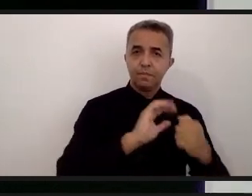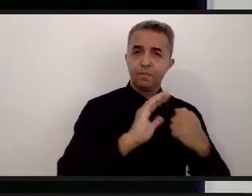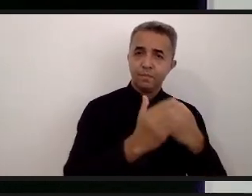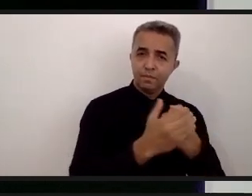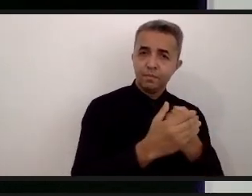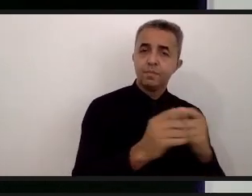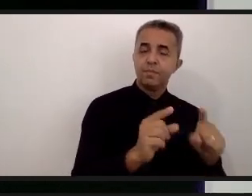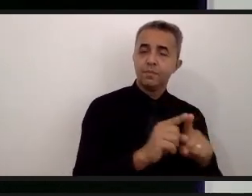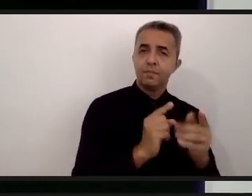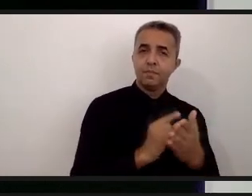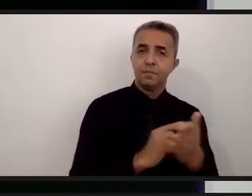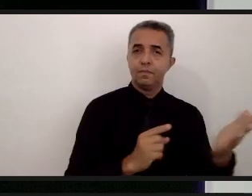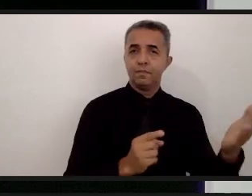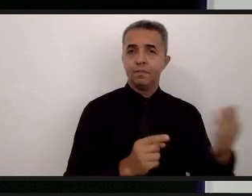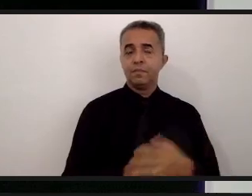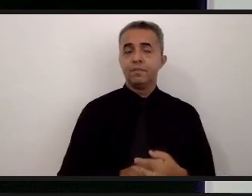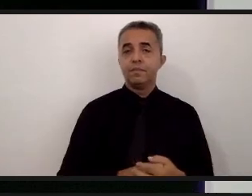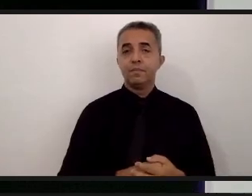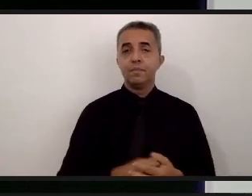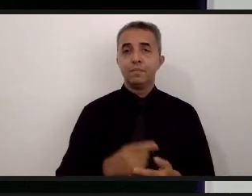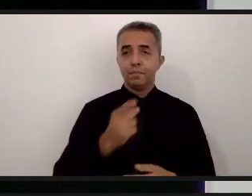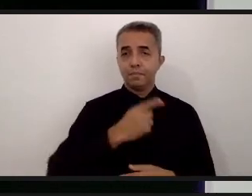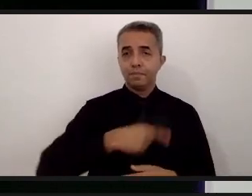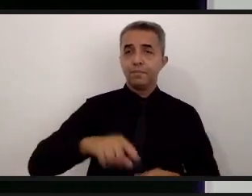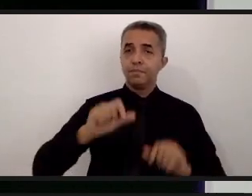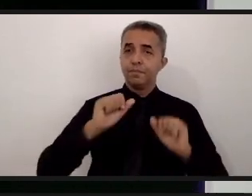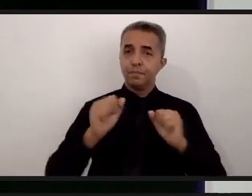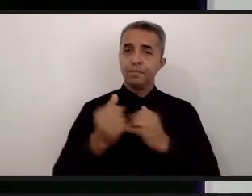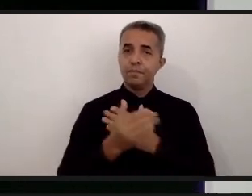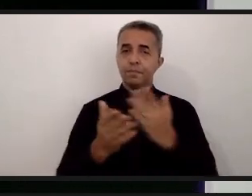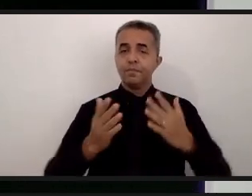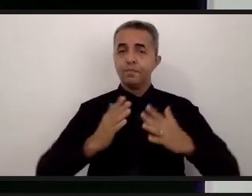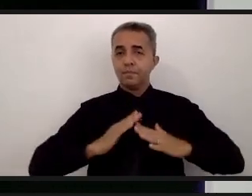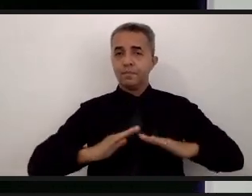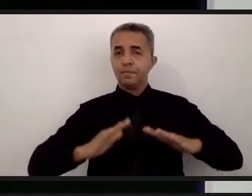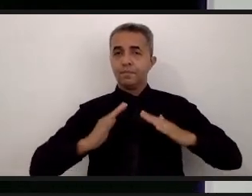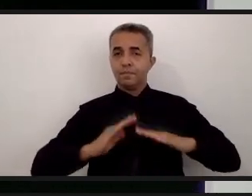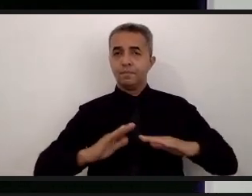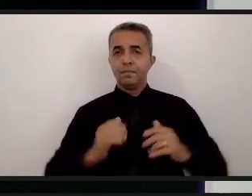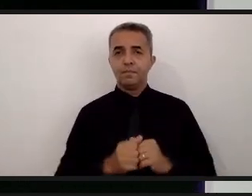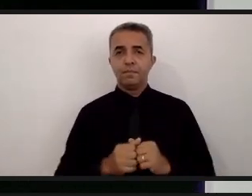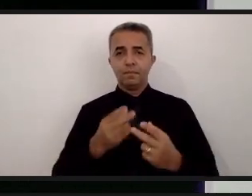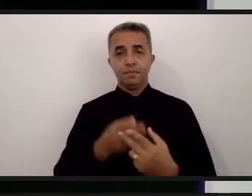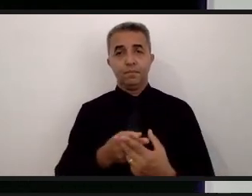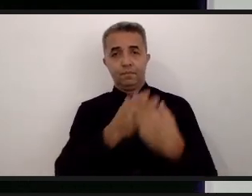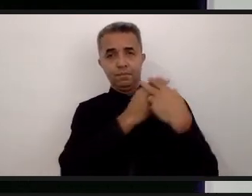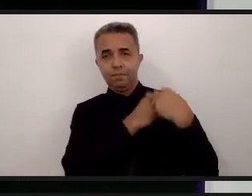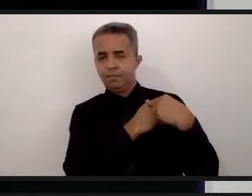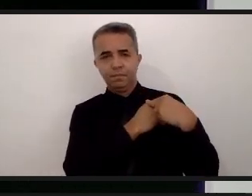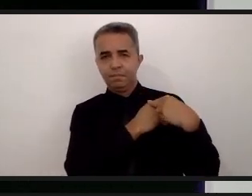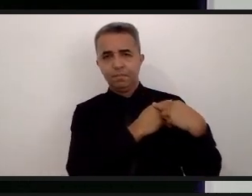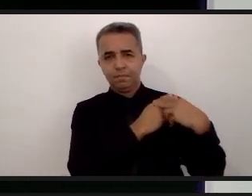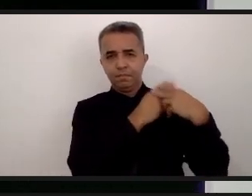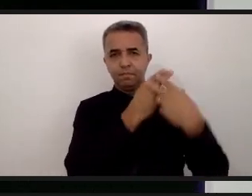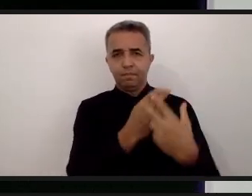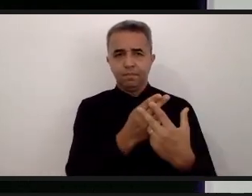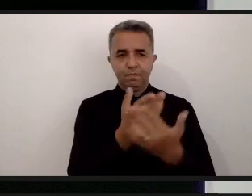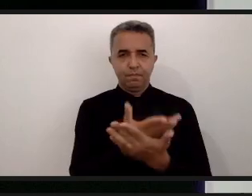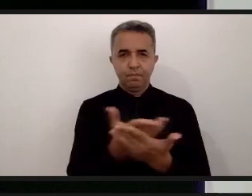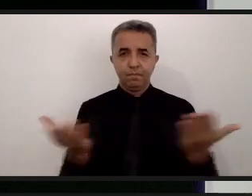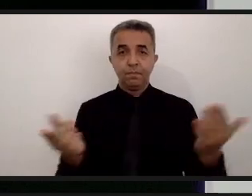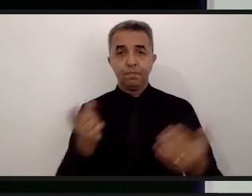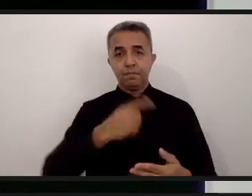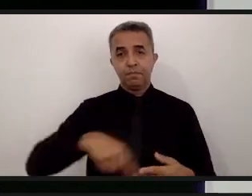Então, isso pode fazer com que a gente possa descansar, tirar a sobrecarga do dia a dia, e lembrar que nós somos